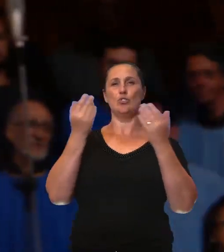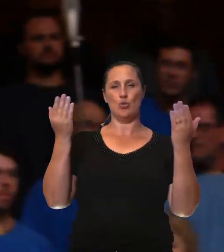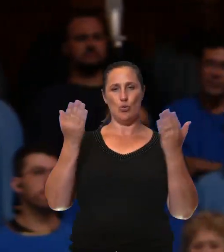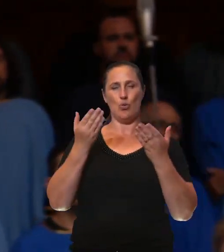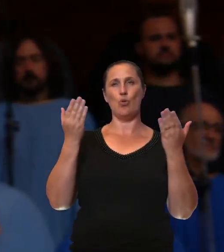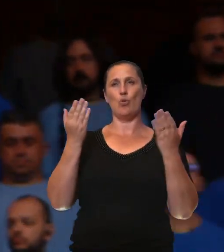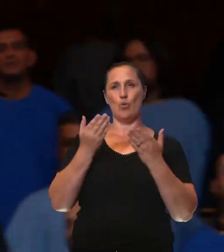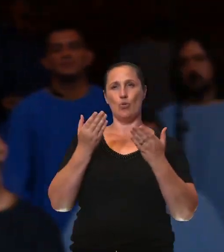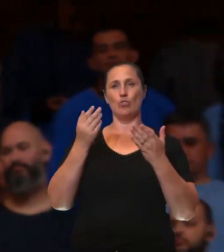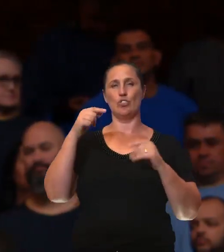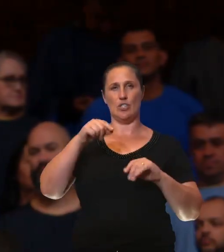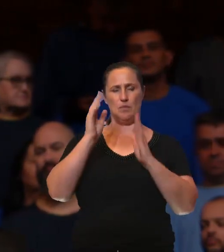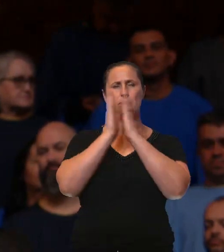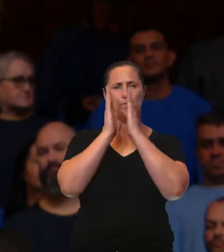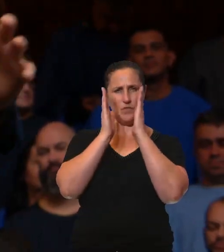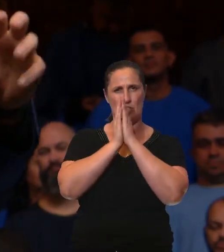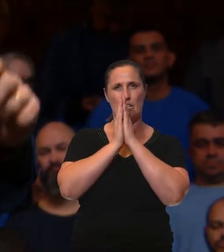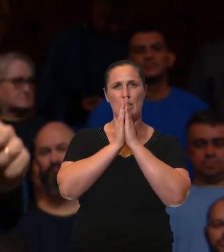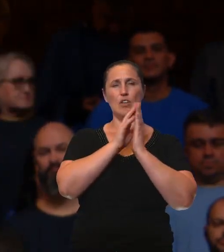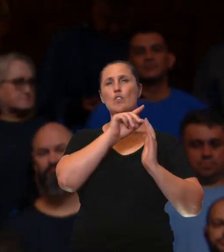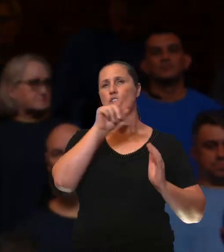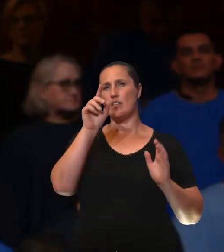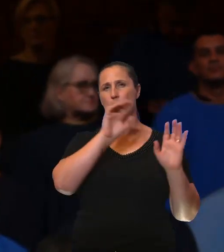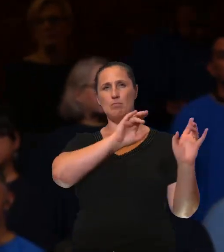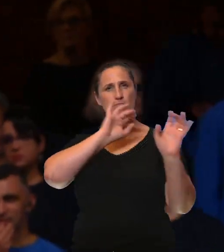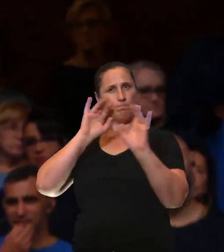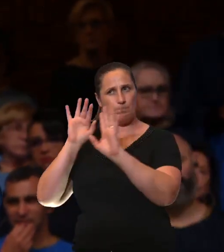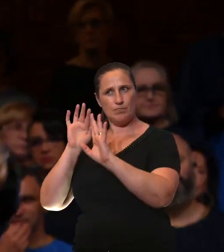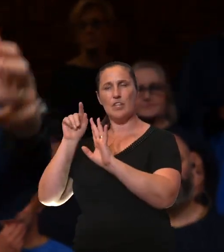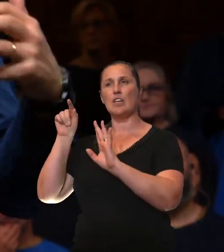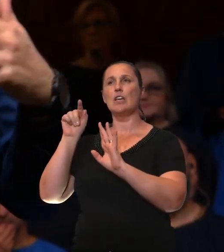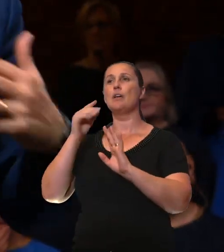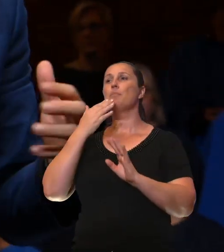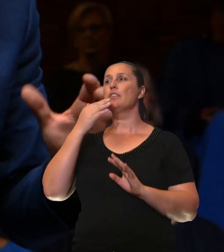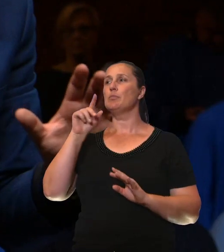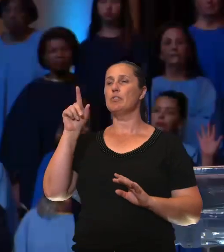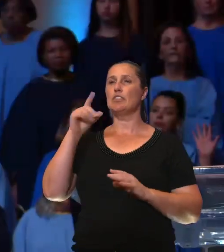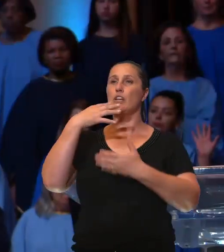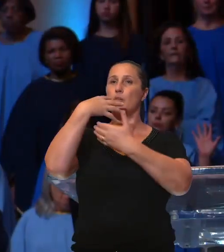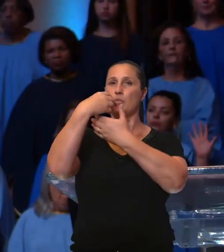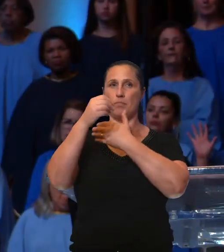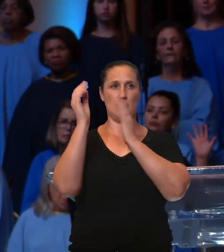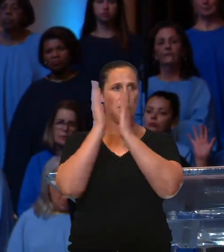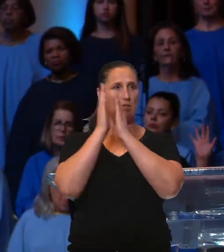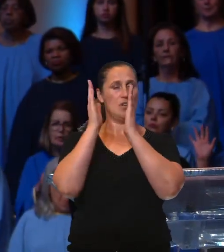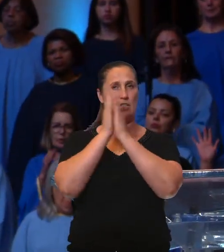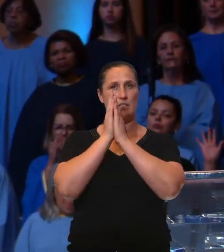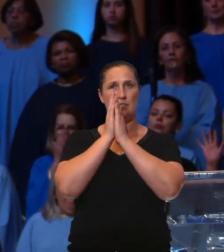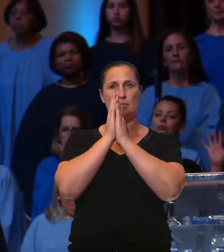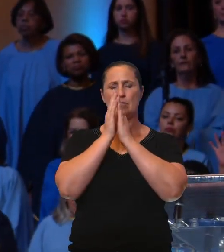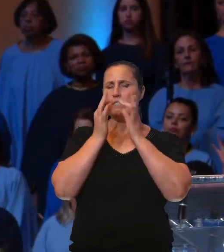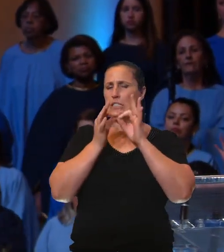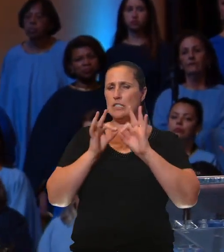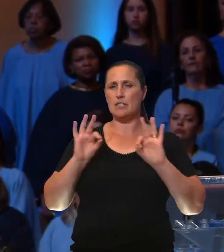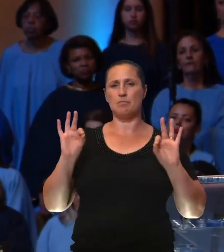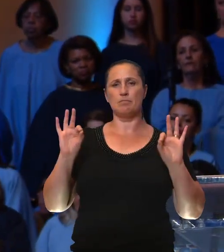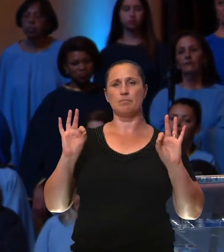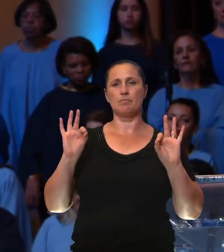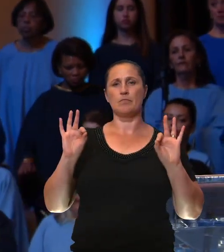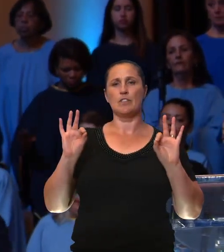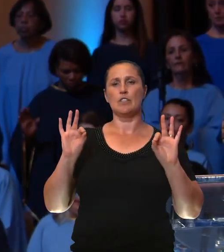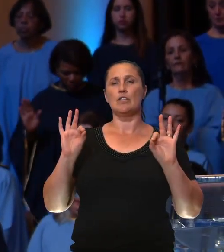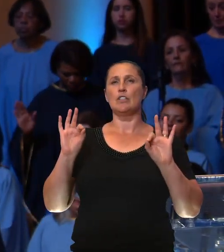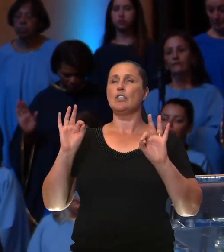sua vida. Vamos orar? Você que veio aqui, queria te convidar a repetir essa oração comigo, simples,